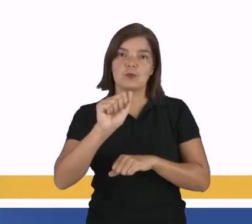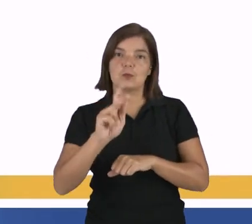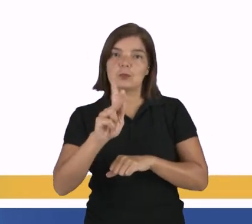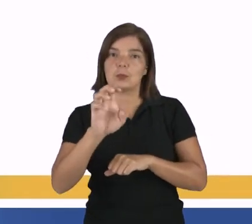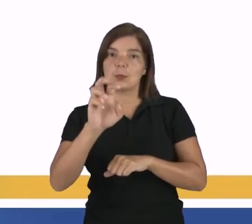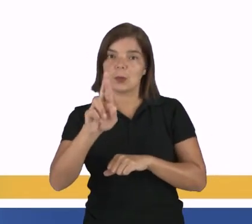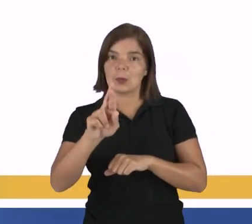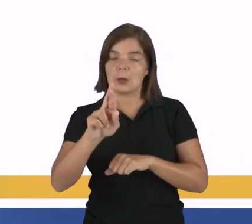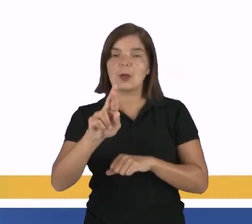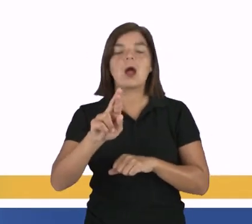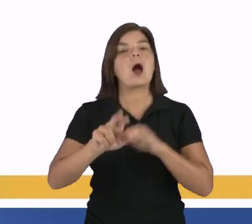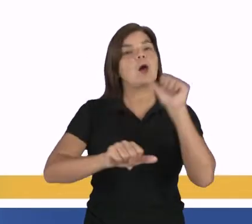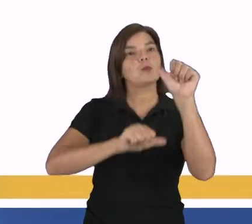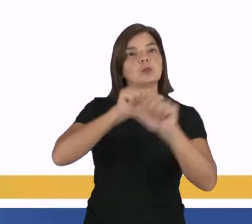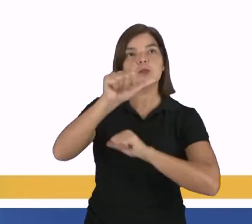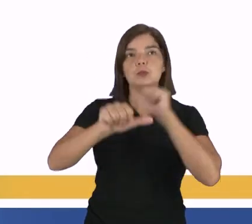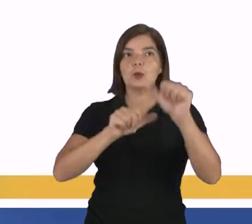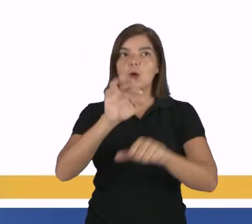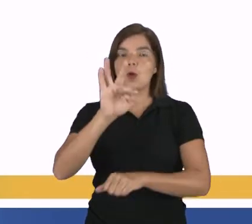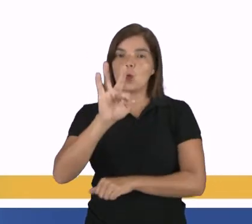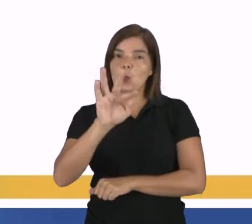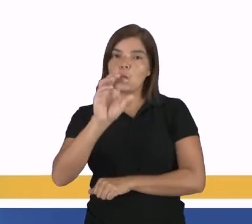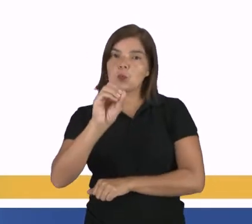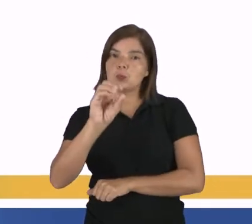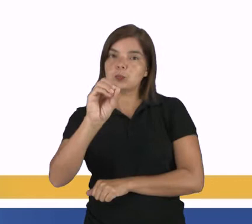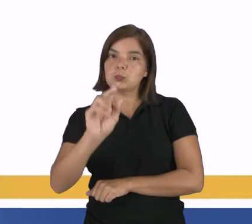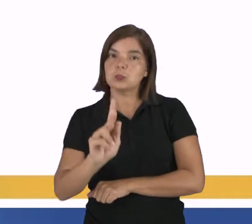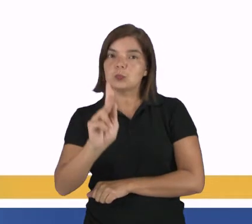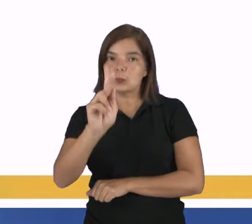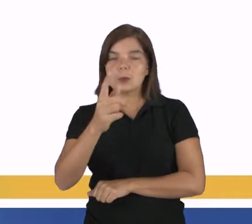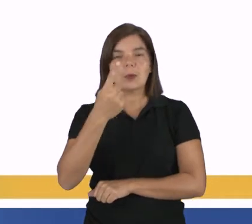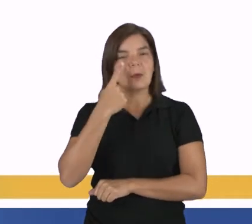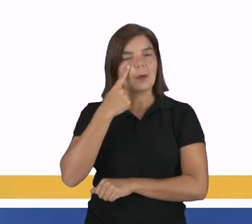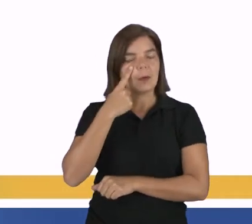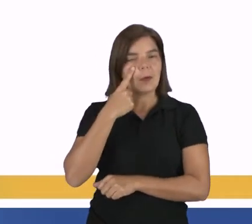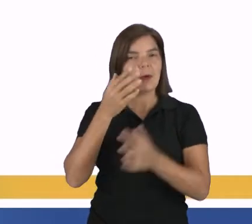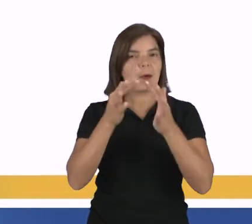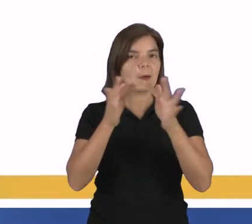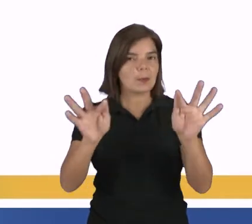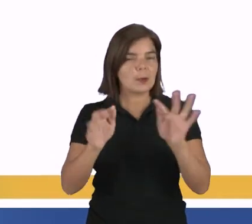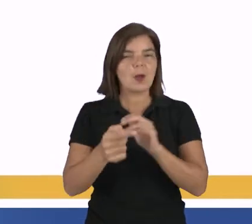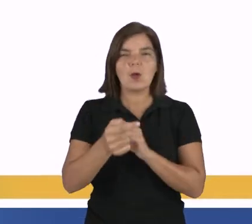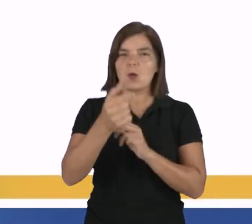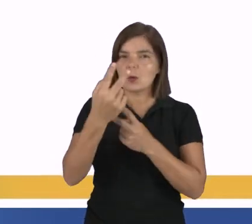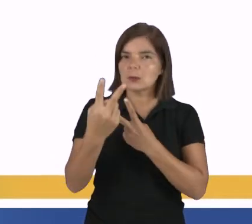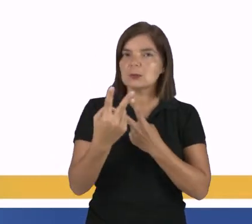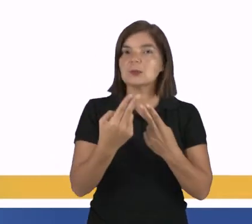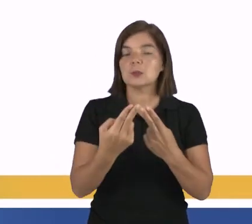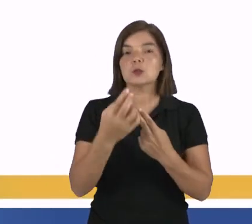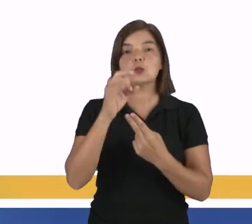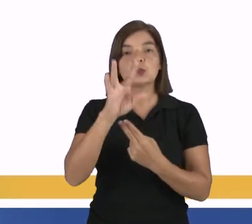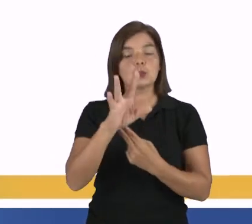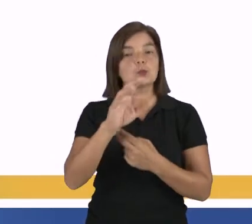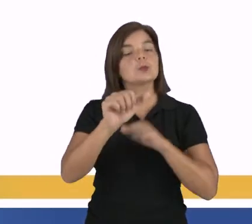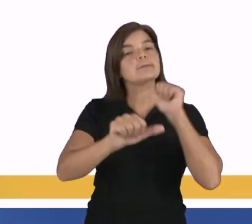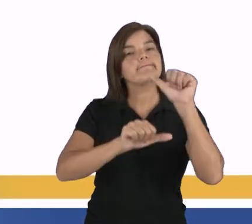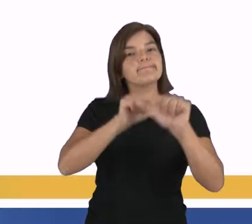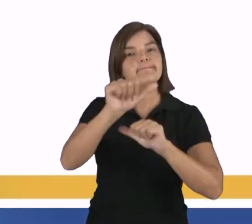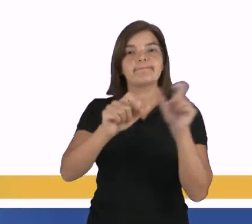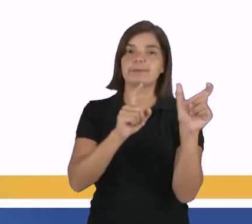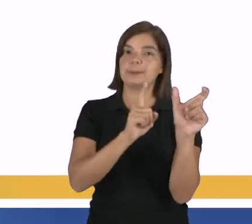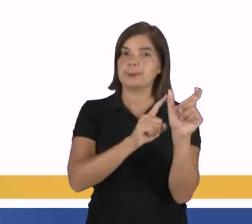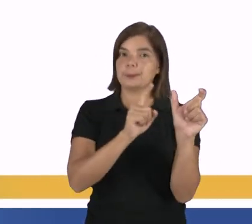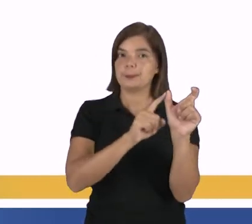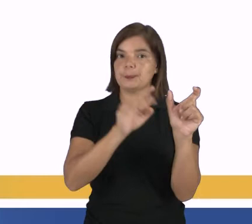você vai dizer took. Observaram aí que a frase permanece praticamente igual, só aqui que a gente vai fazer